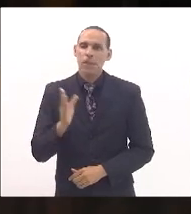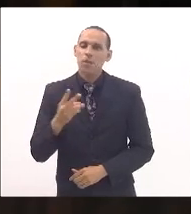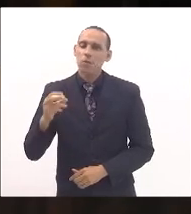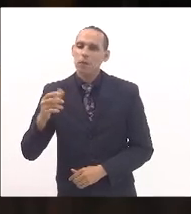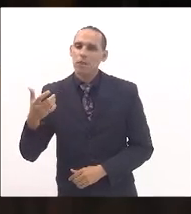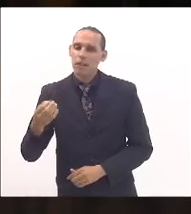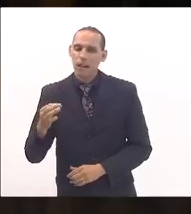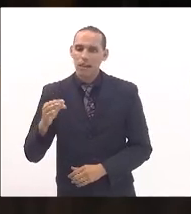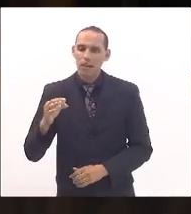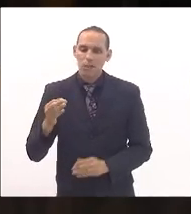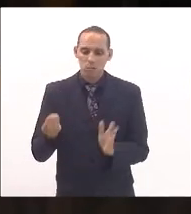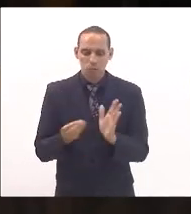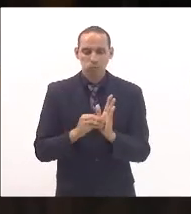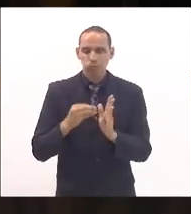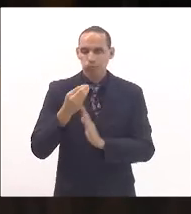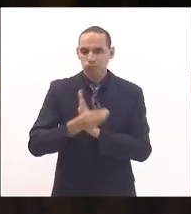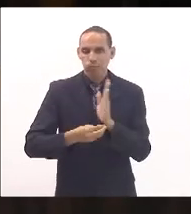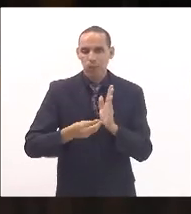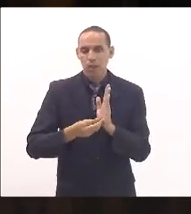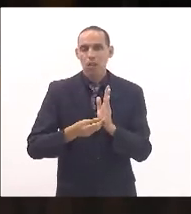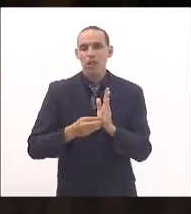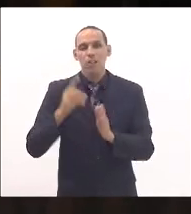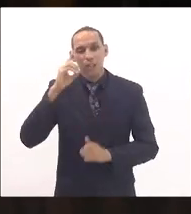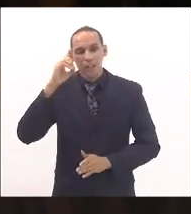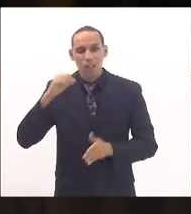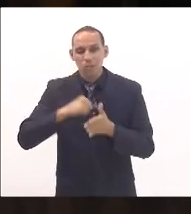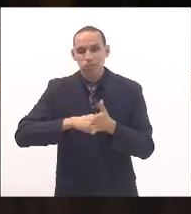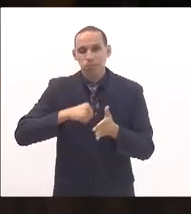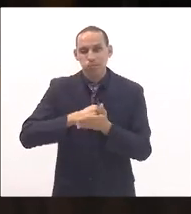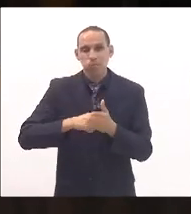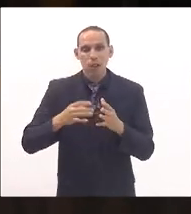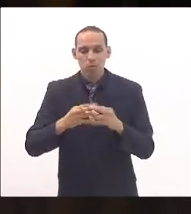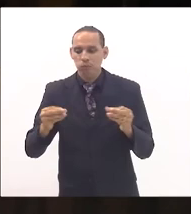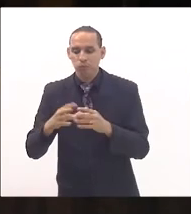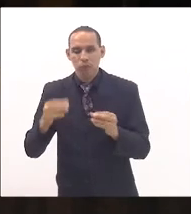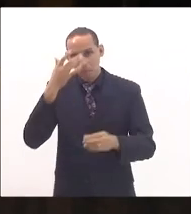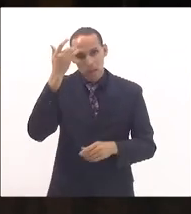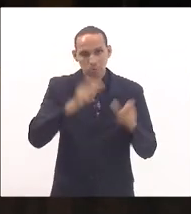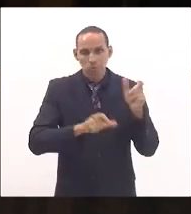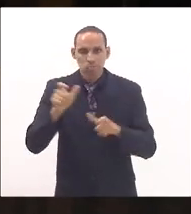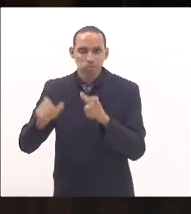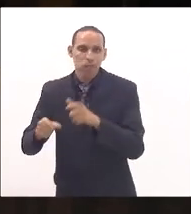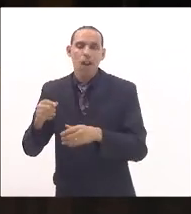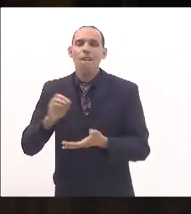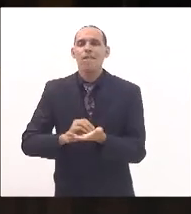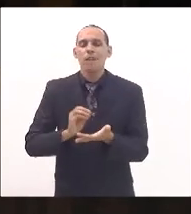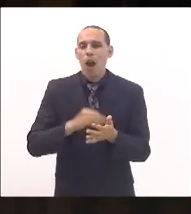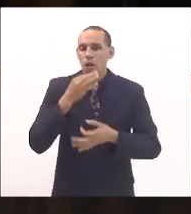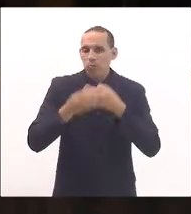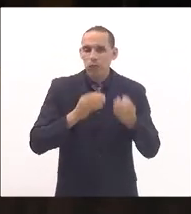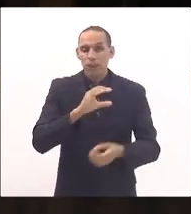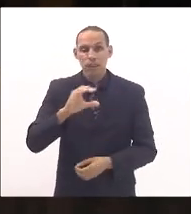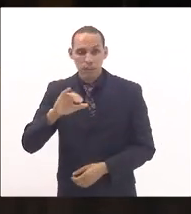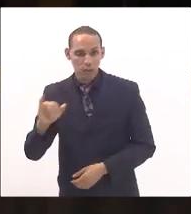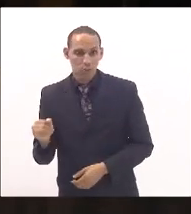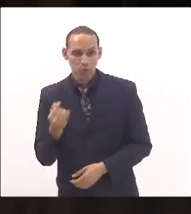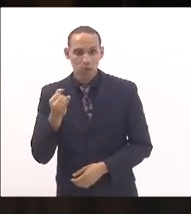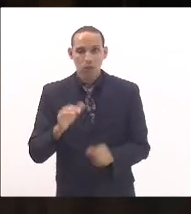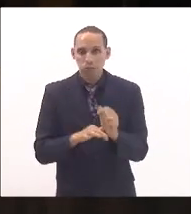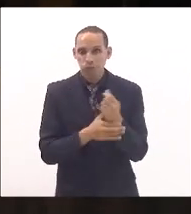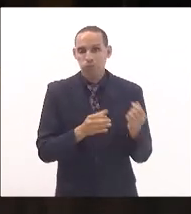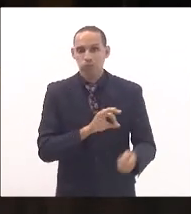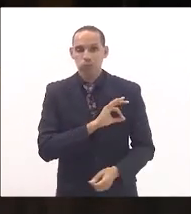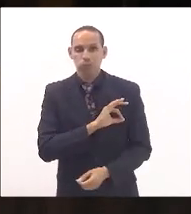calendário oficial do Estado do Rio de Janeiro, o dia do enfrentamento ao desaparecimento de pessoas, pendente de pareceres das Comissões de Constituição e Justiça e Segurança